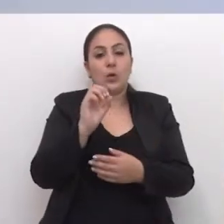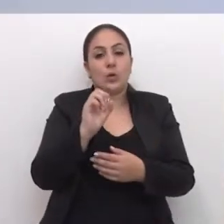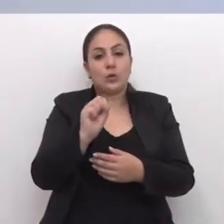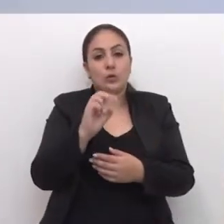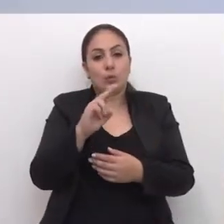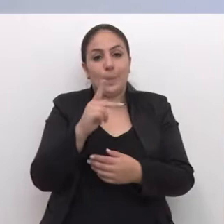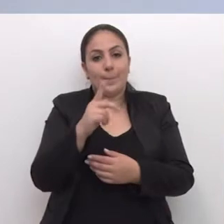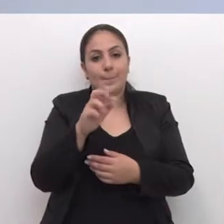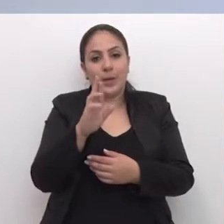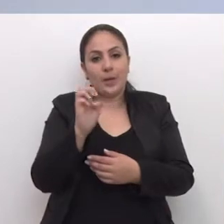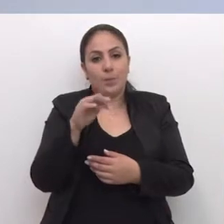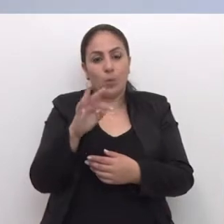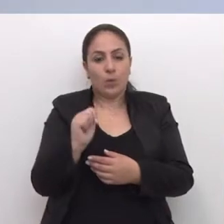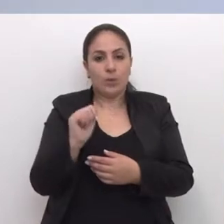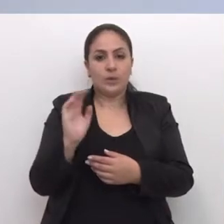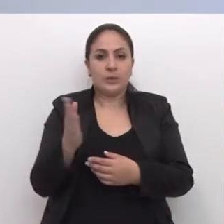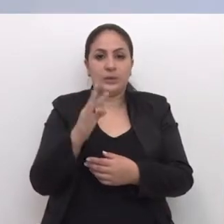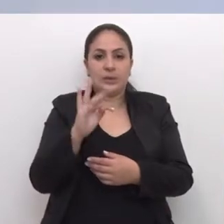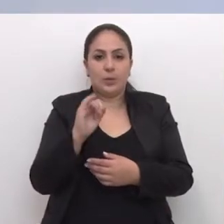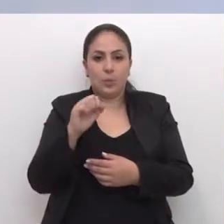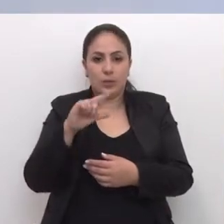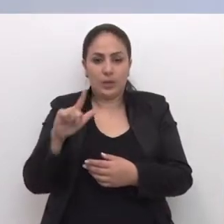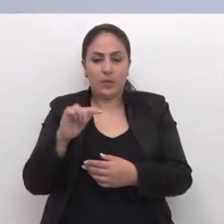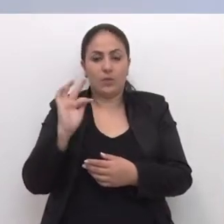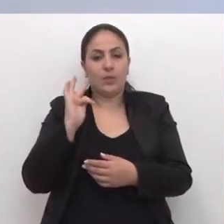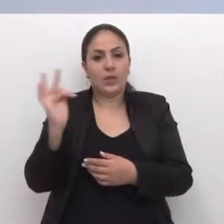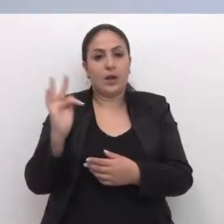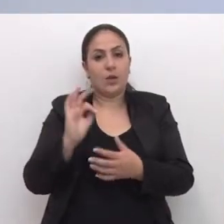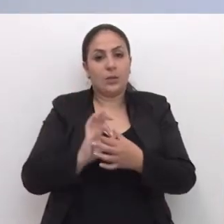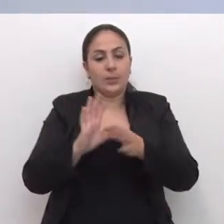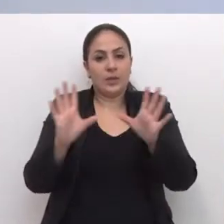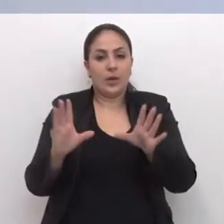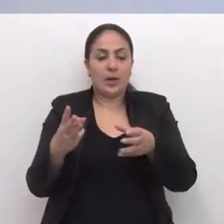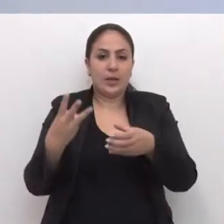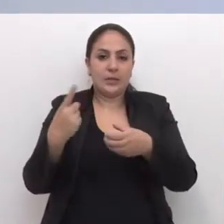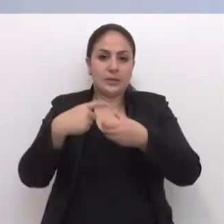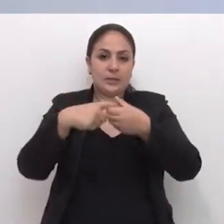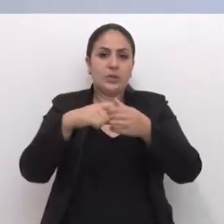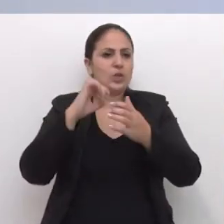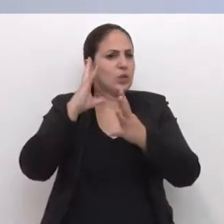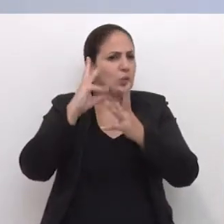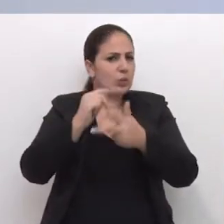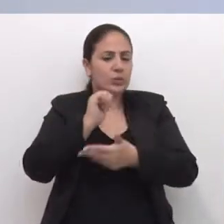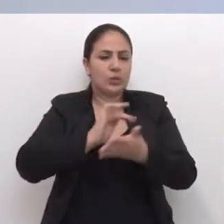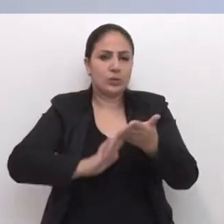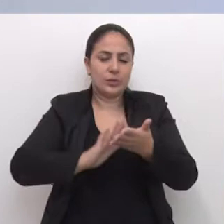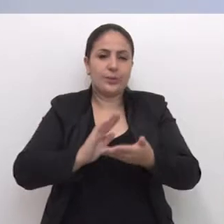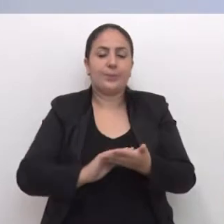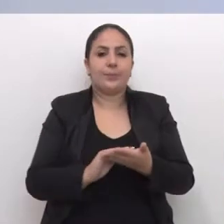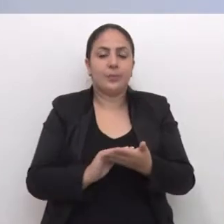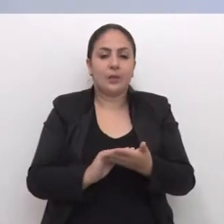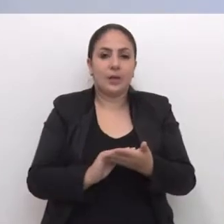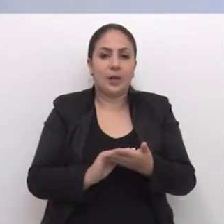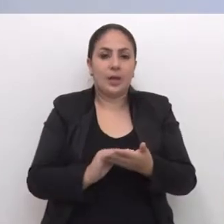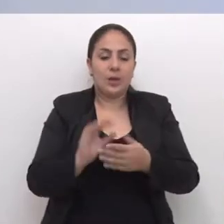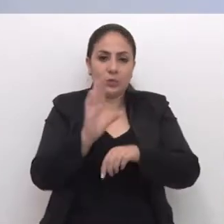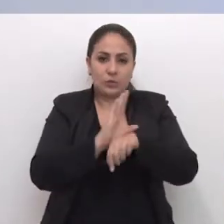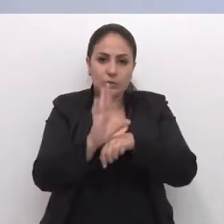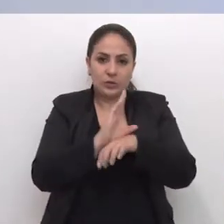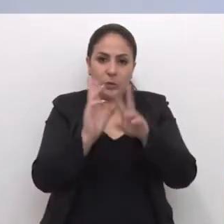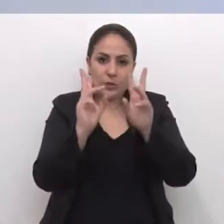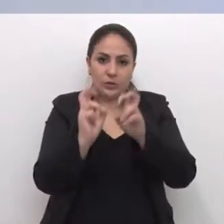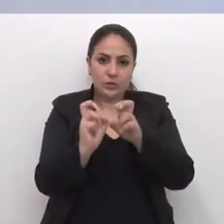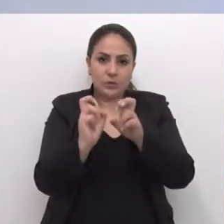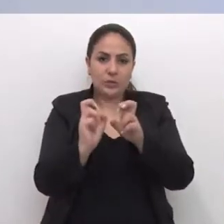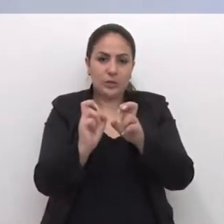Supremo Tribunal Federal deu respaldo à lei que permite a terceirização de todas as atividades. A